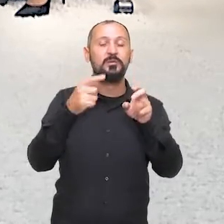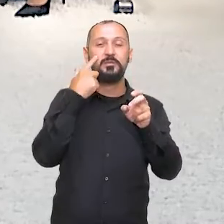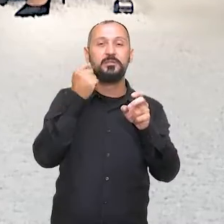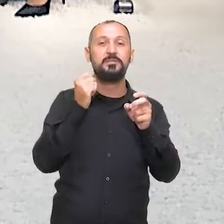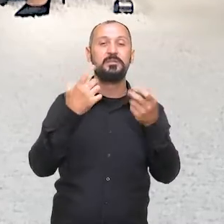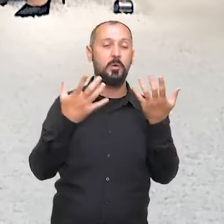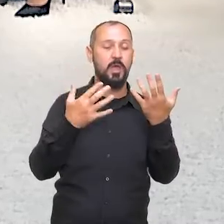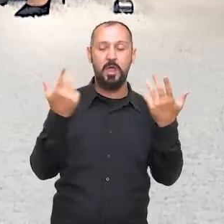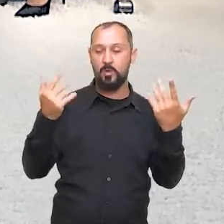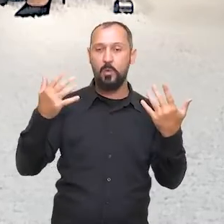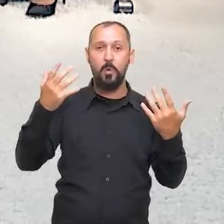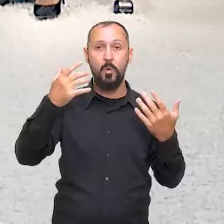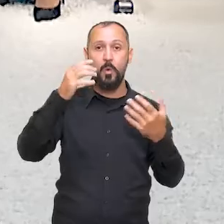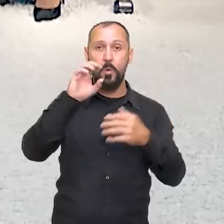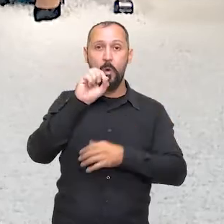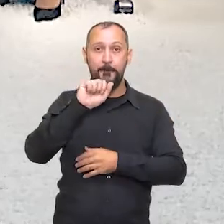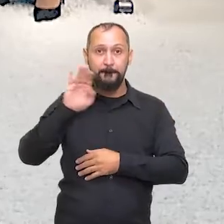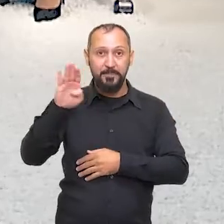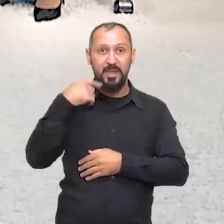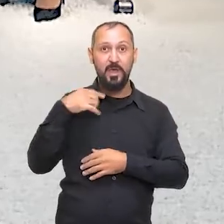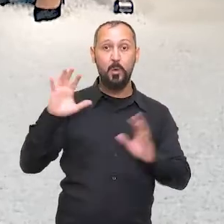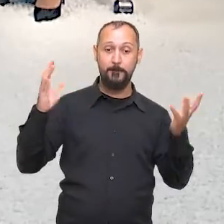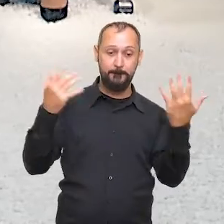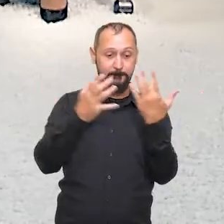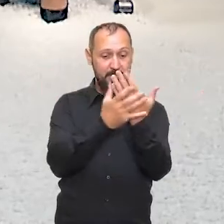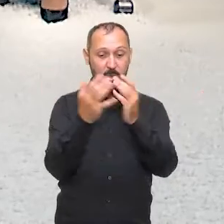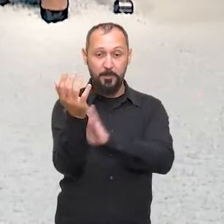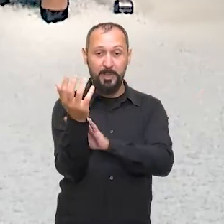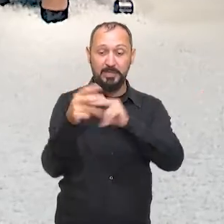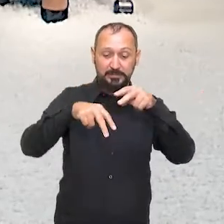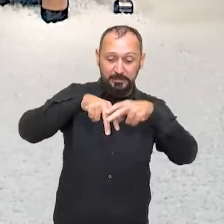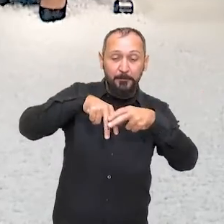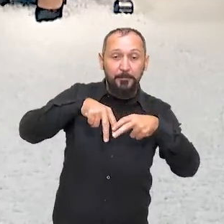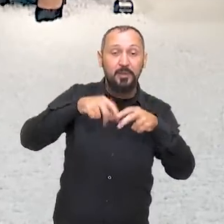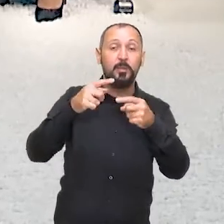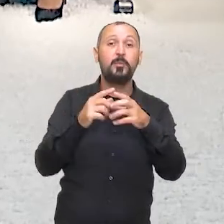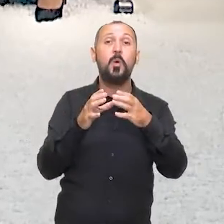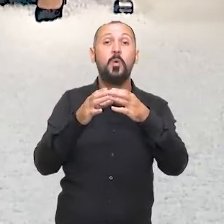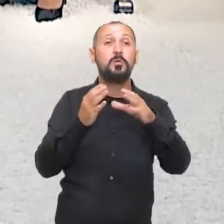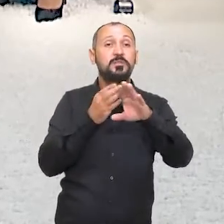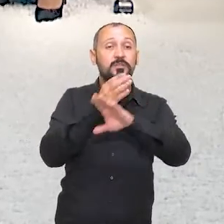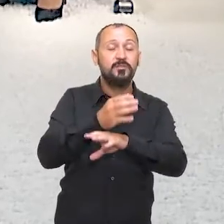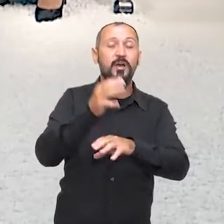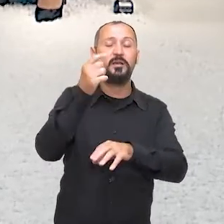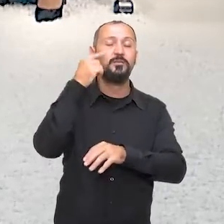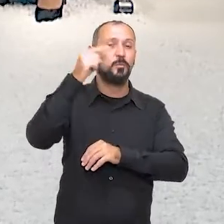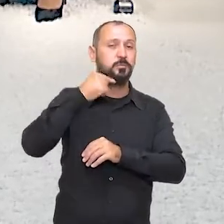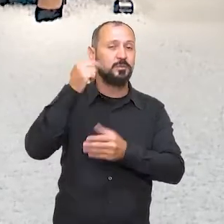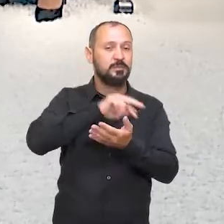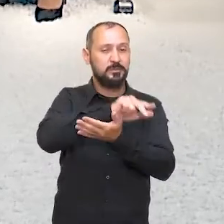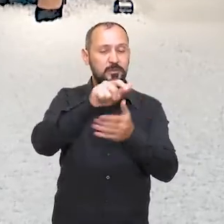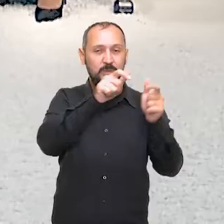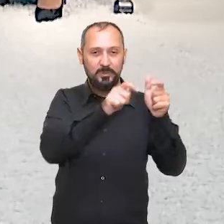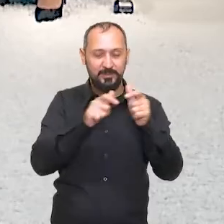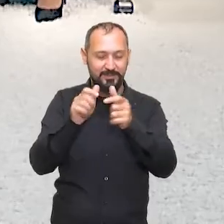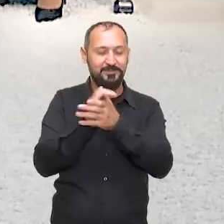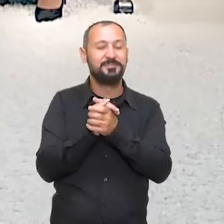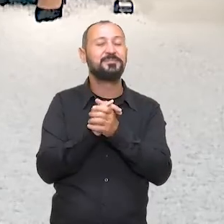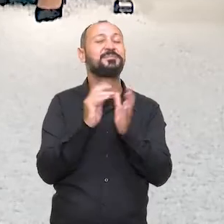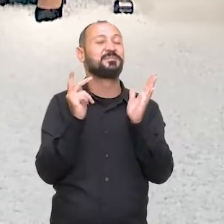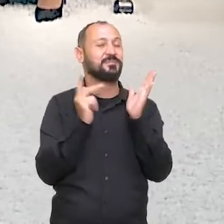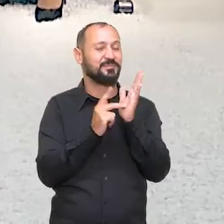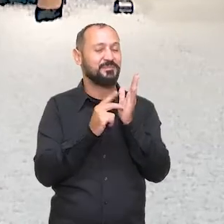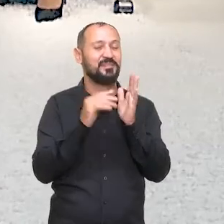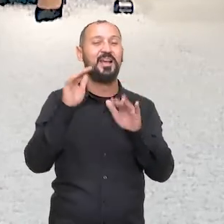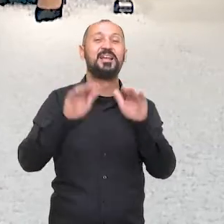são os braços e as pernas da OAB, né? Nós, através das comissões que a gente chega ao advogado nas suas diversas áreas de atuação. É verdade.